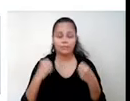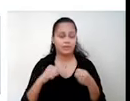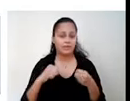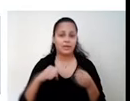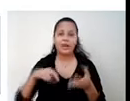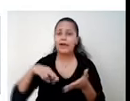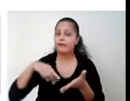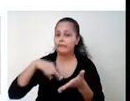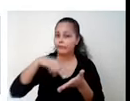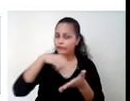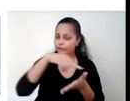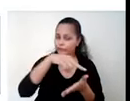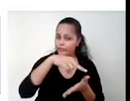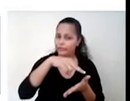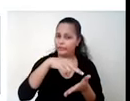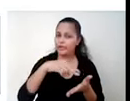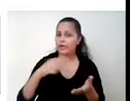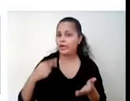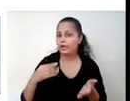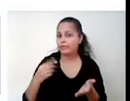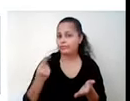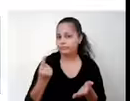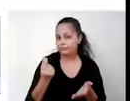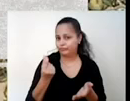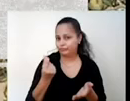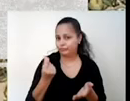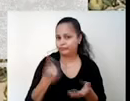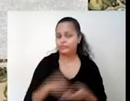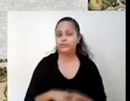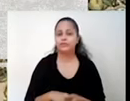dinheiro, não corria o risco de ser assaltado.